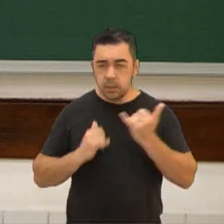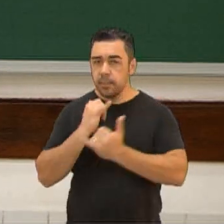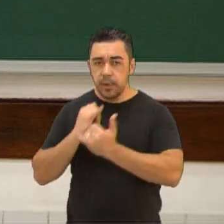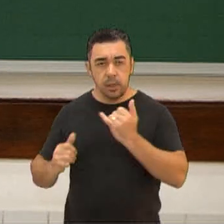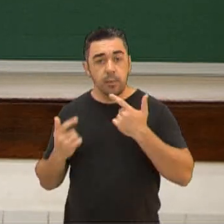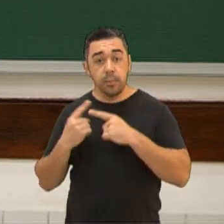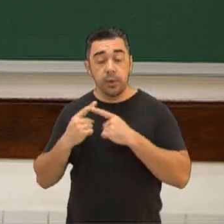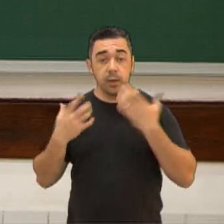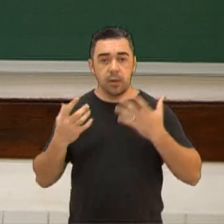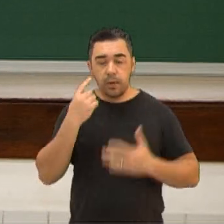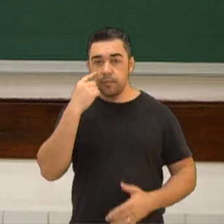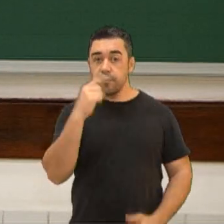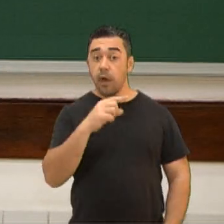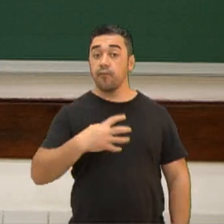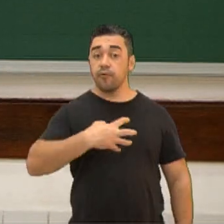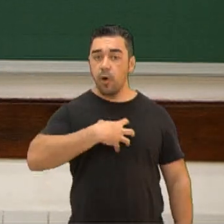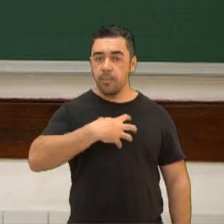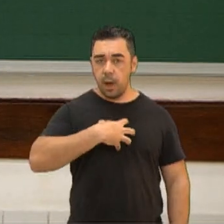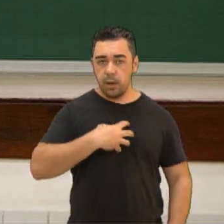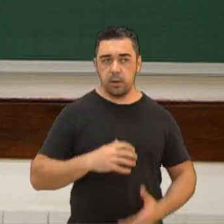porque eles queriam atenção à forma.